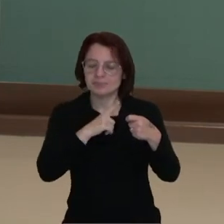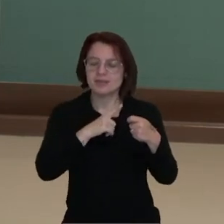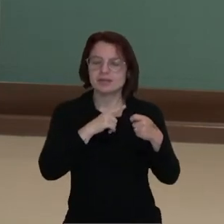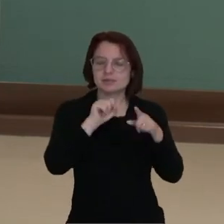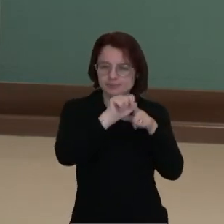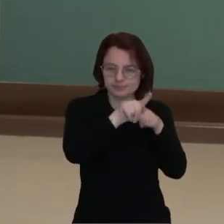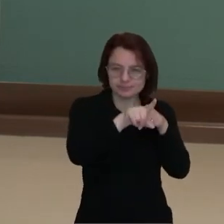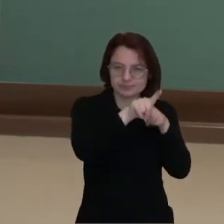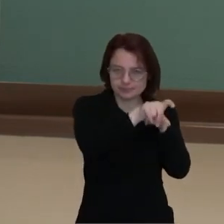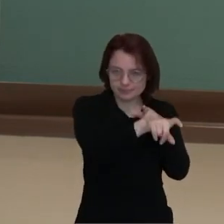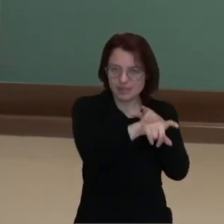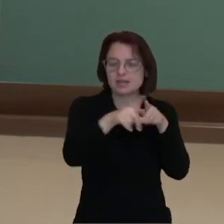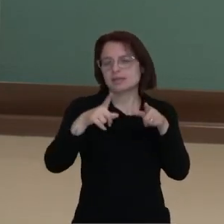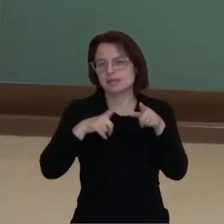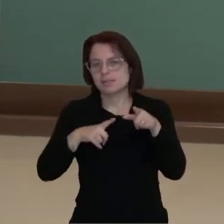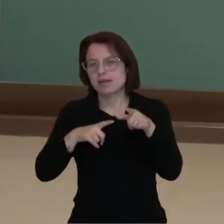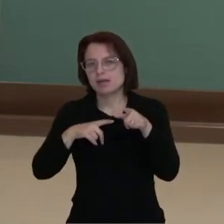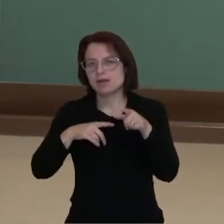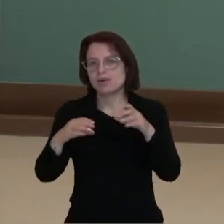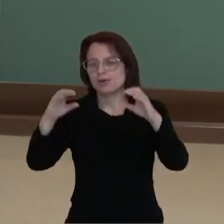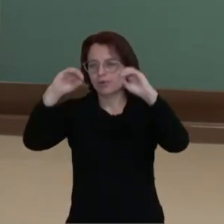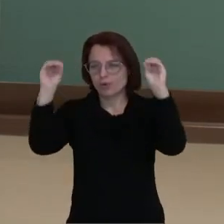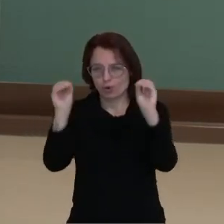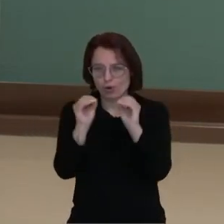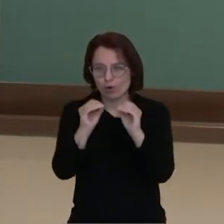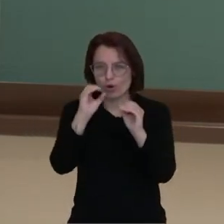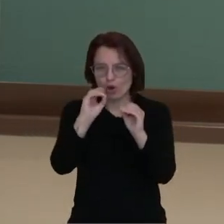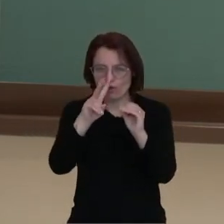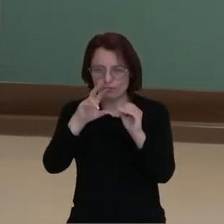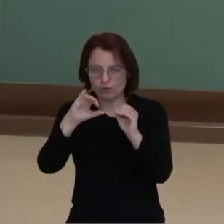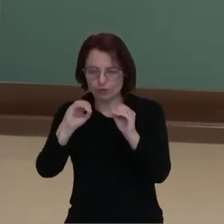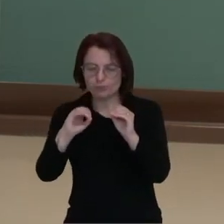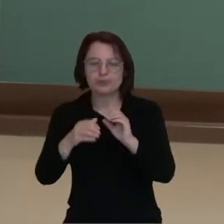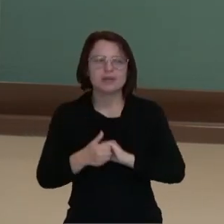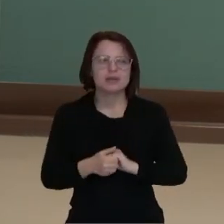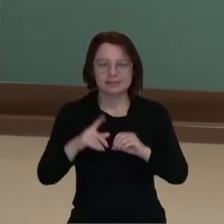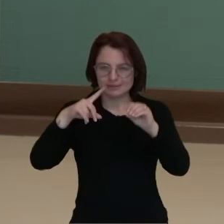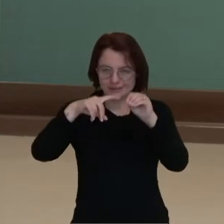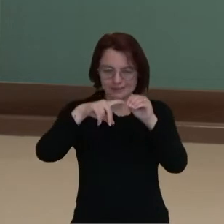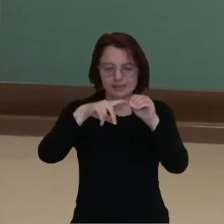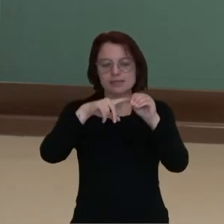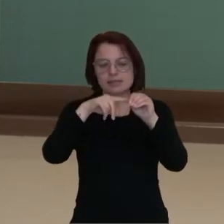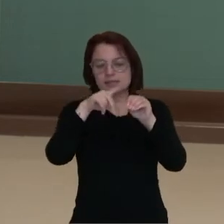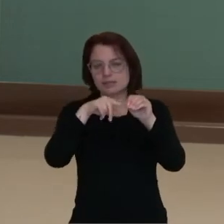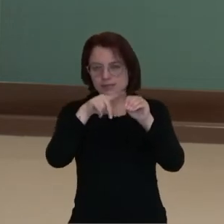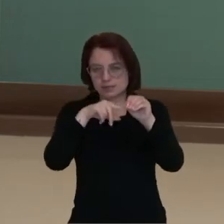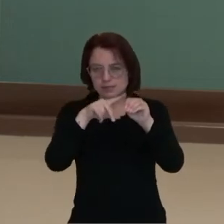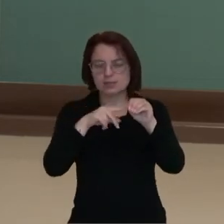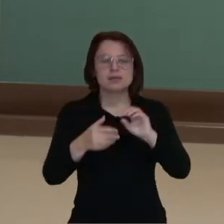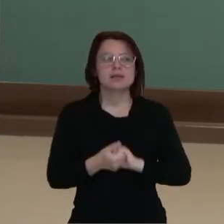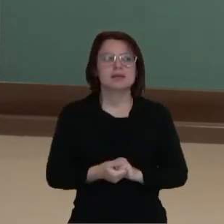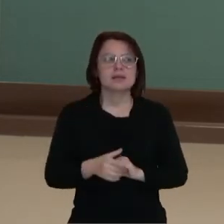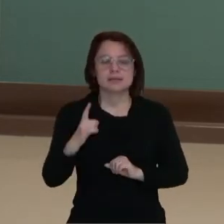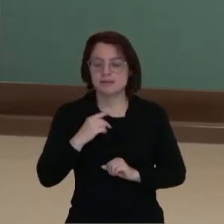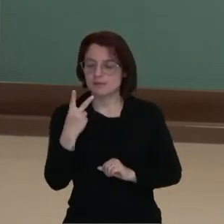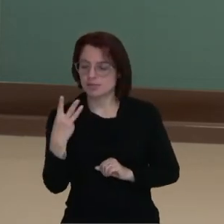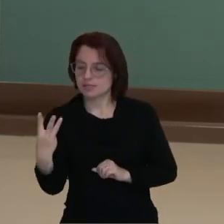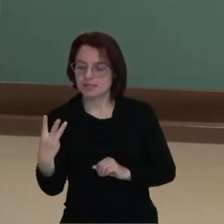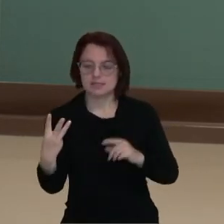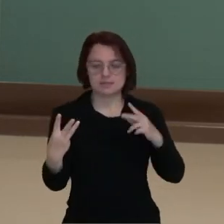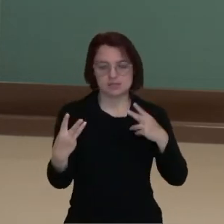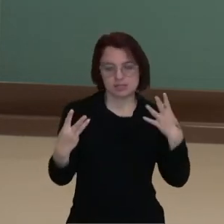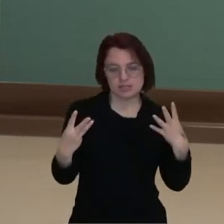23 cromossomos. Então, a metade desses 46. Então, quando ele está lá em 23, a gente chama